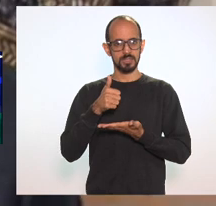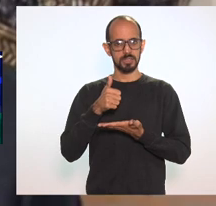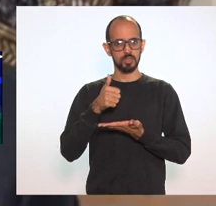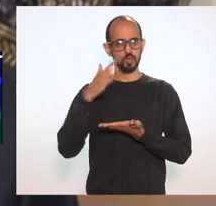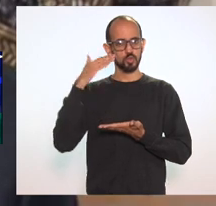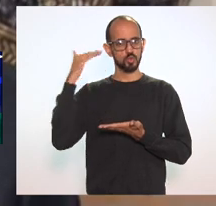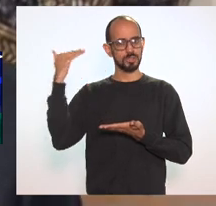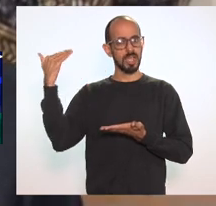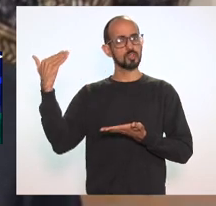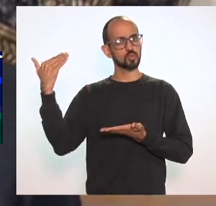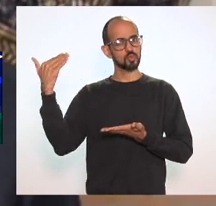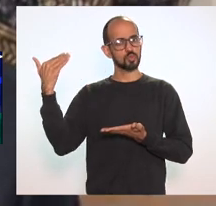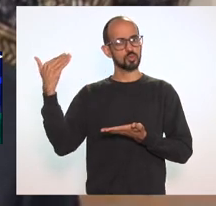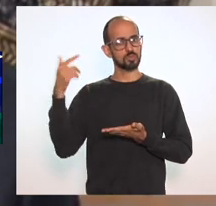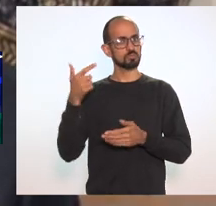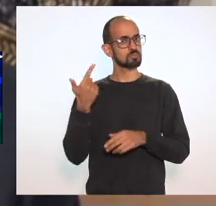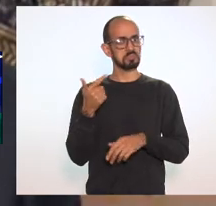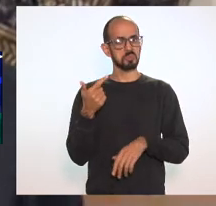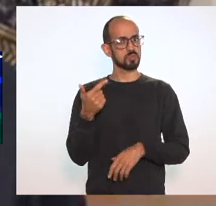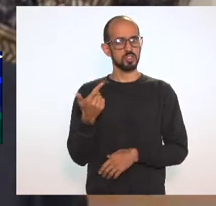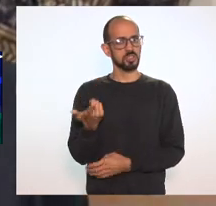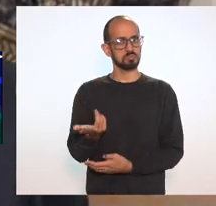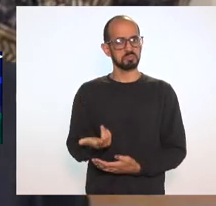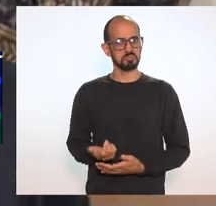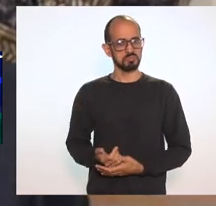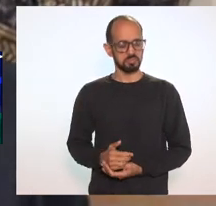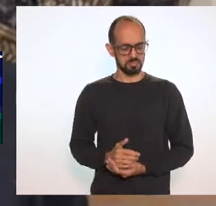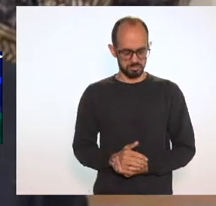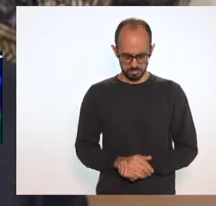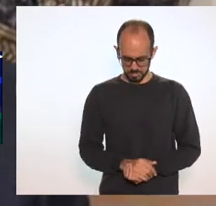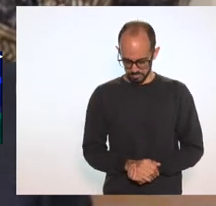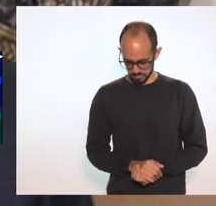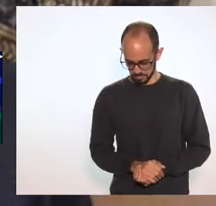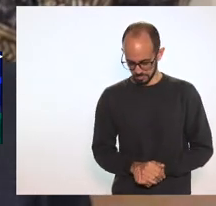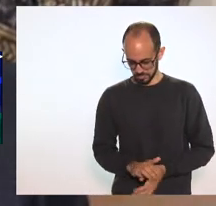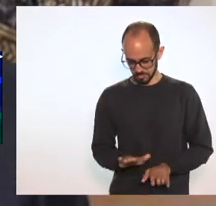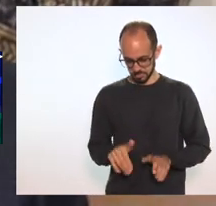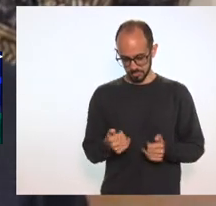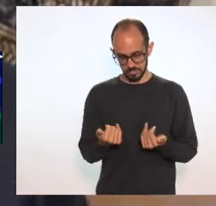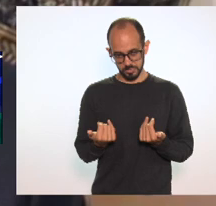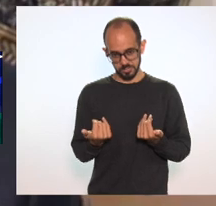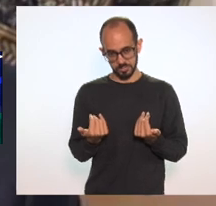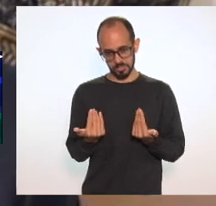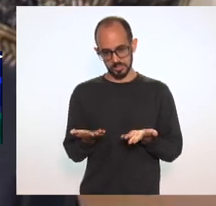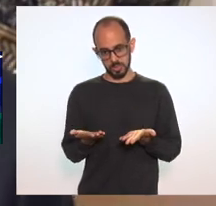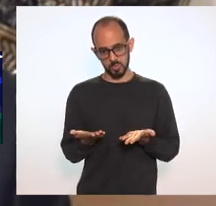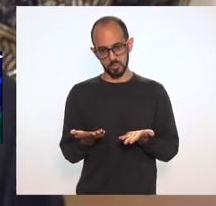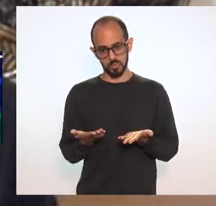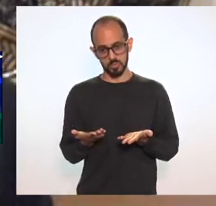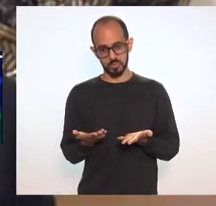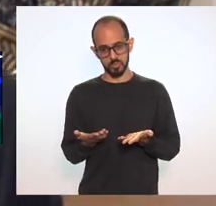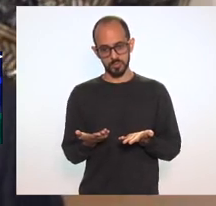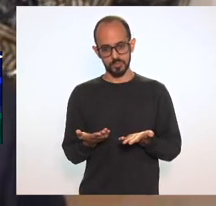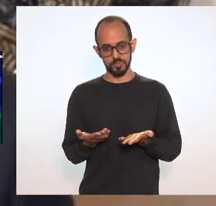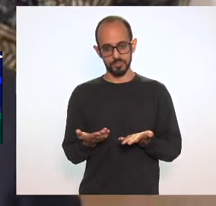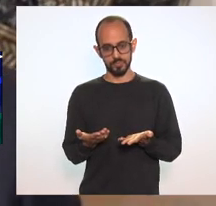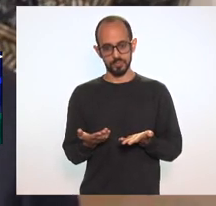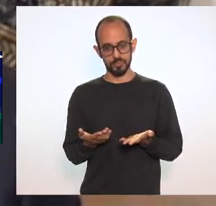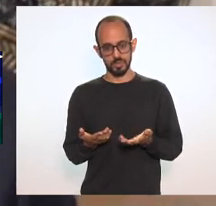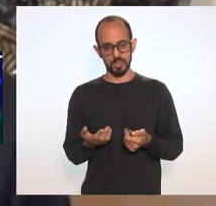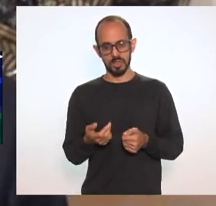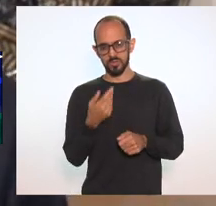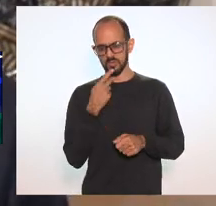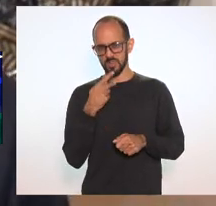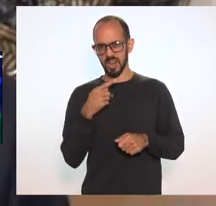e também não existia ó e aqui vim falar que o problema é o